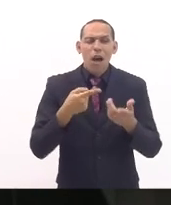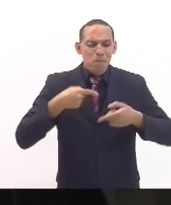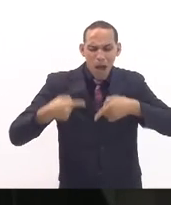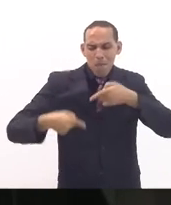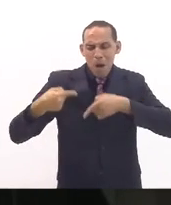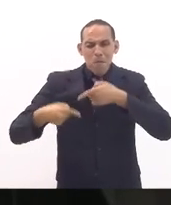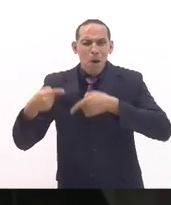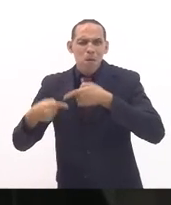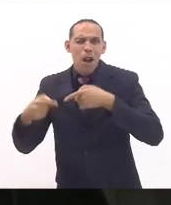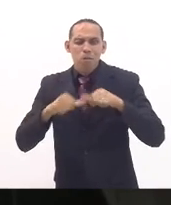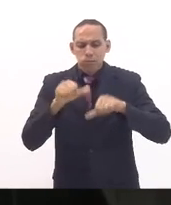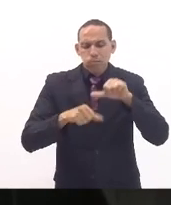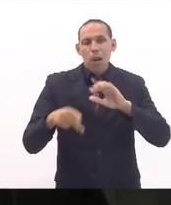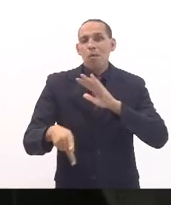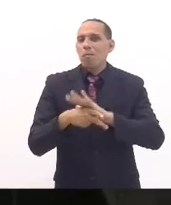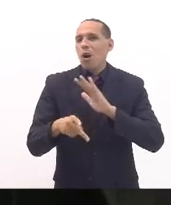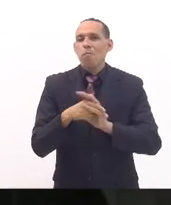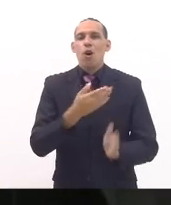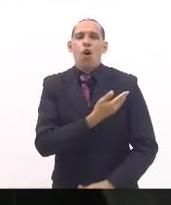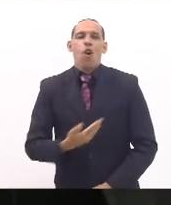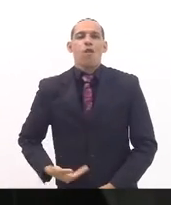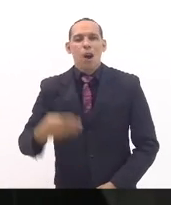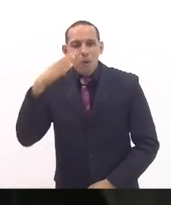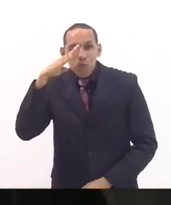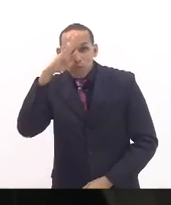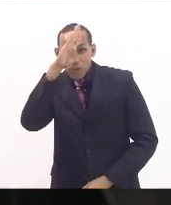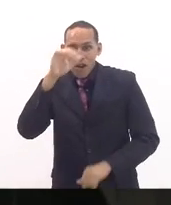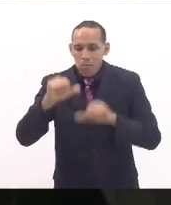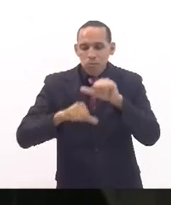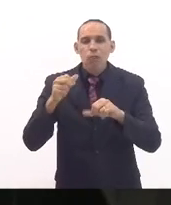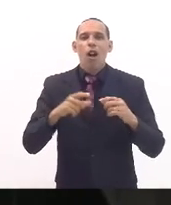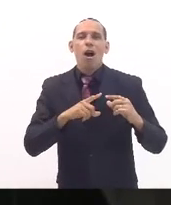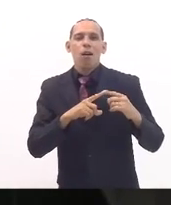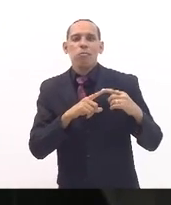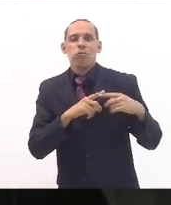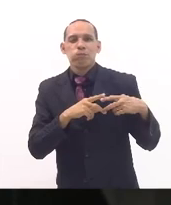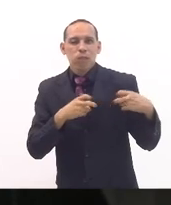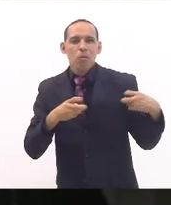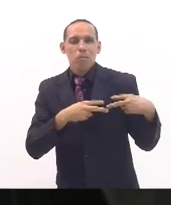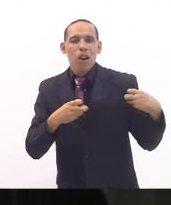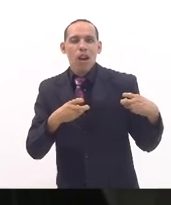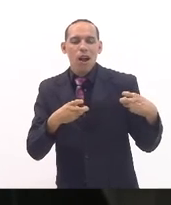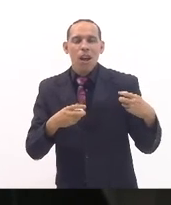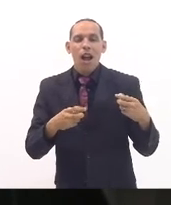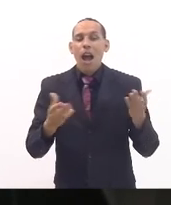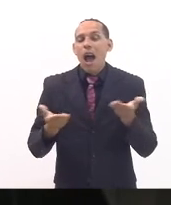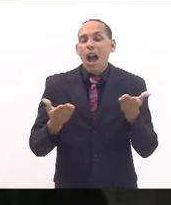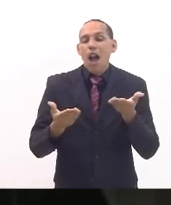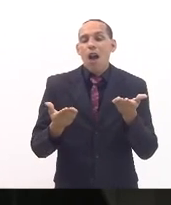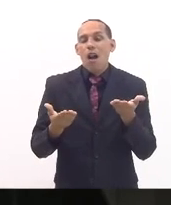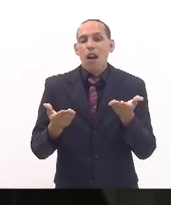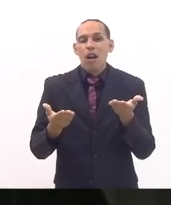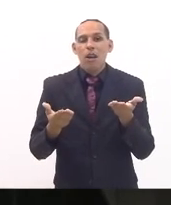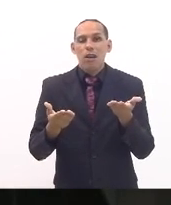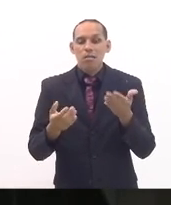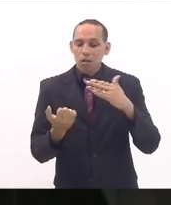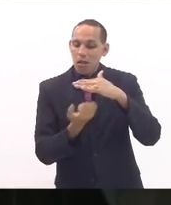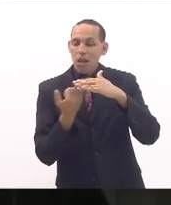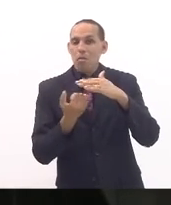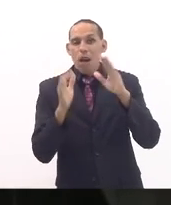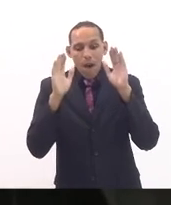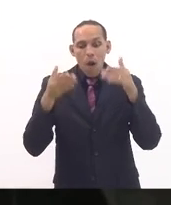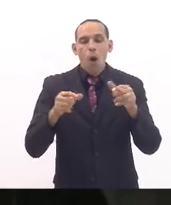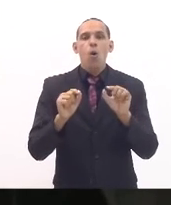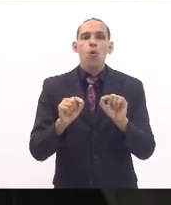absurda feita pelo governo bolsonaro Preto uma bolsa transforma Petrobras né numa empresa cuja principal principal